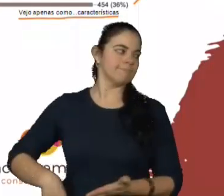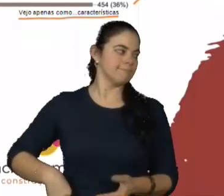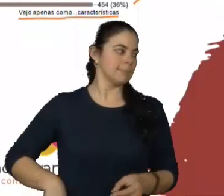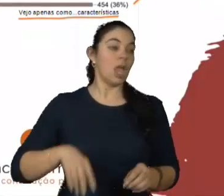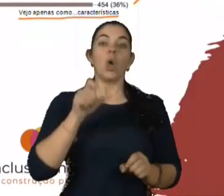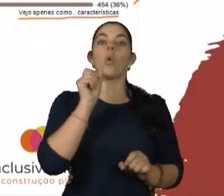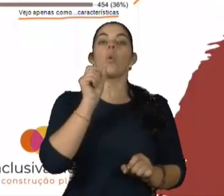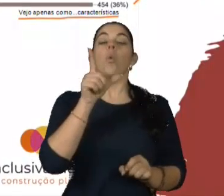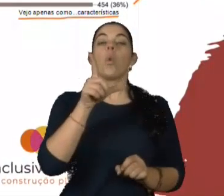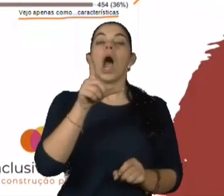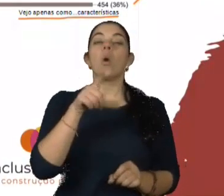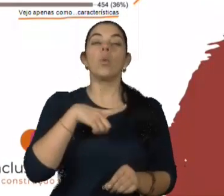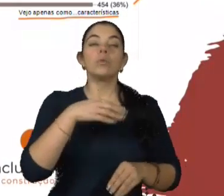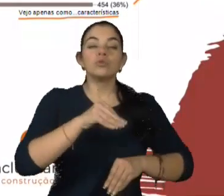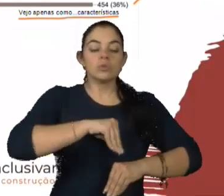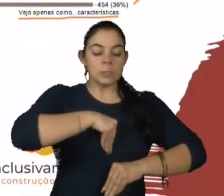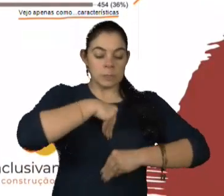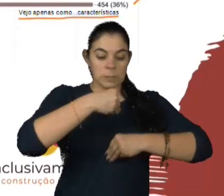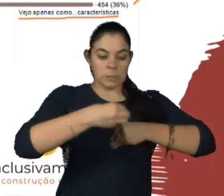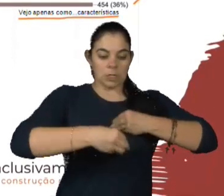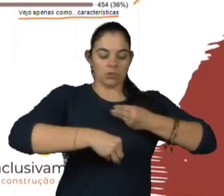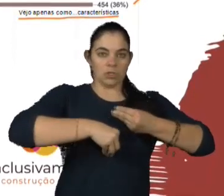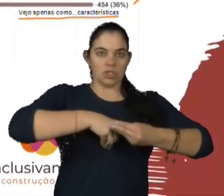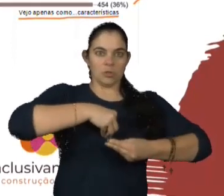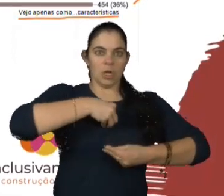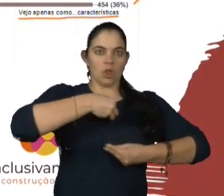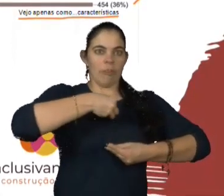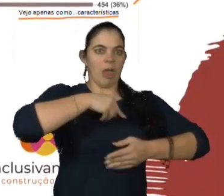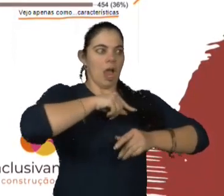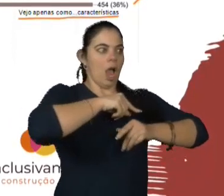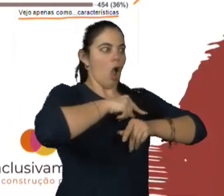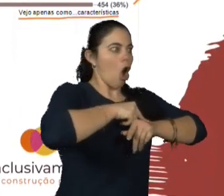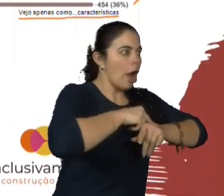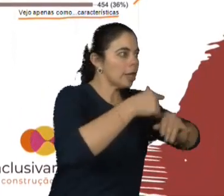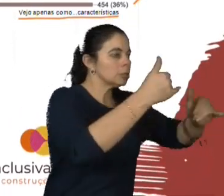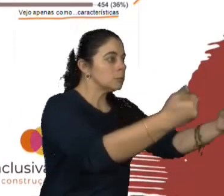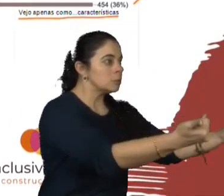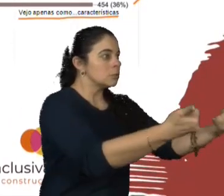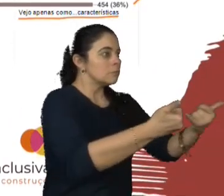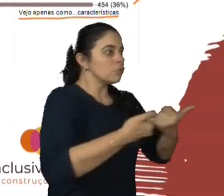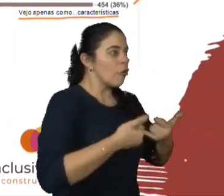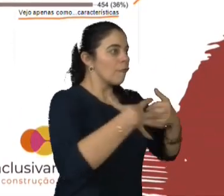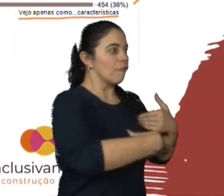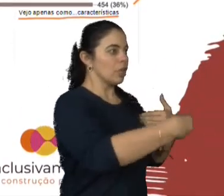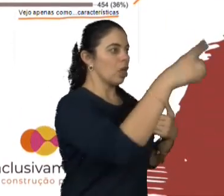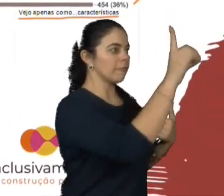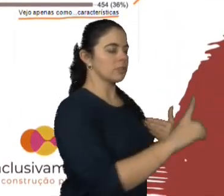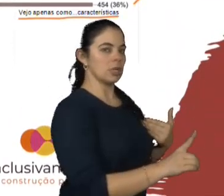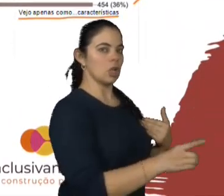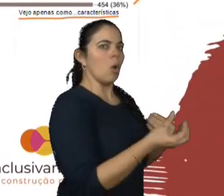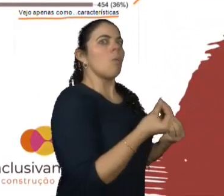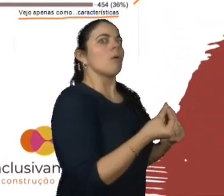o sentimento que mais define o momento do diagnóstico, o momento que você recebeu esse diagnóstico?